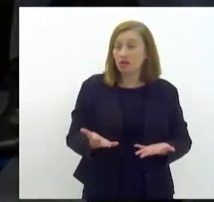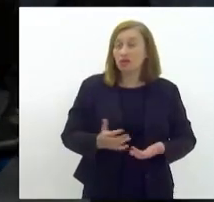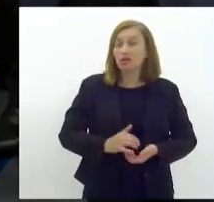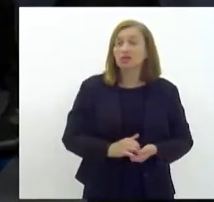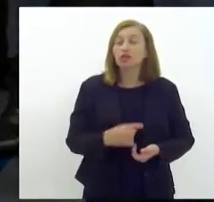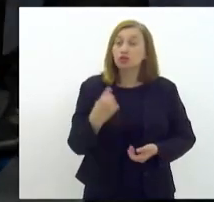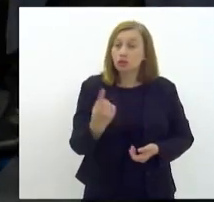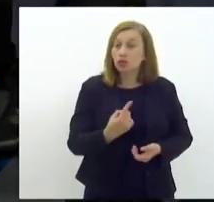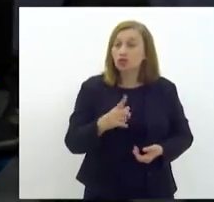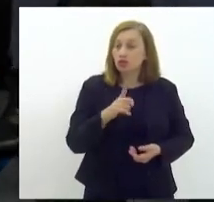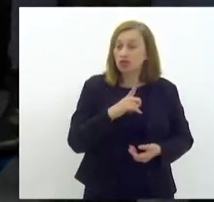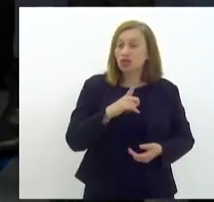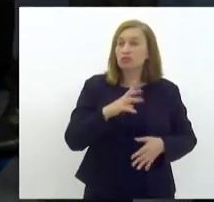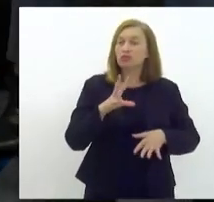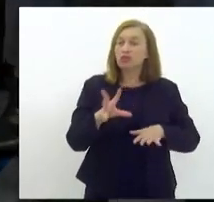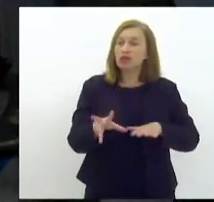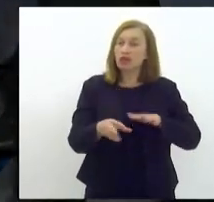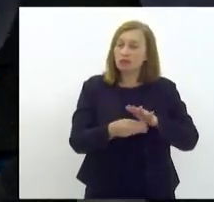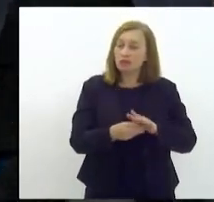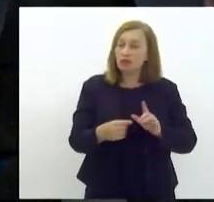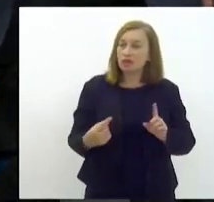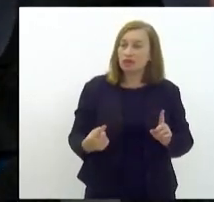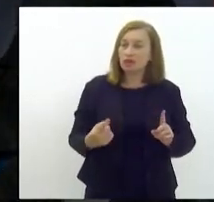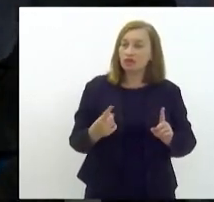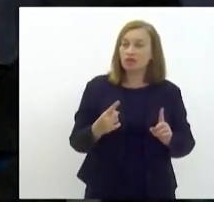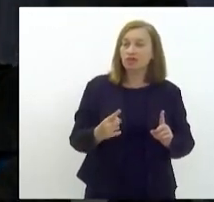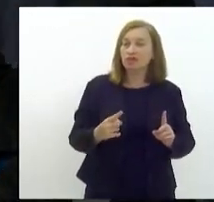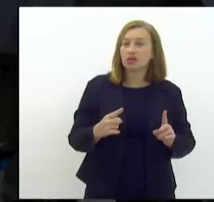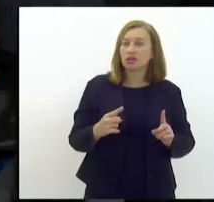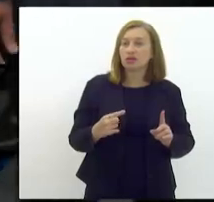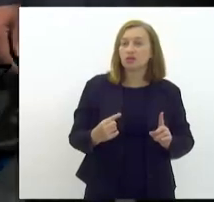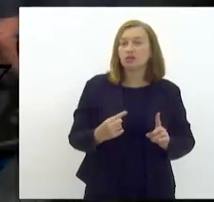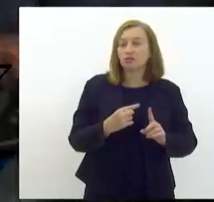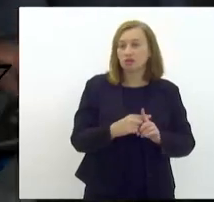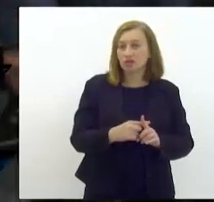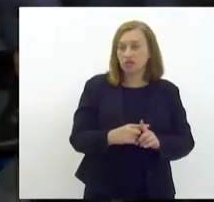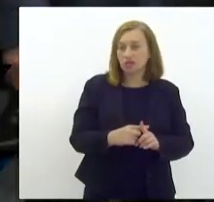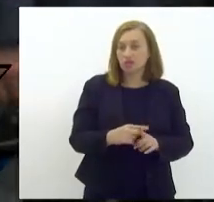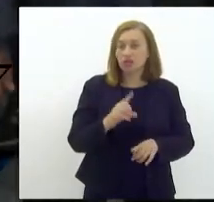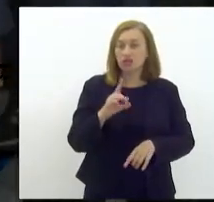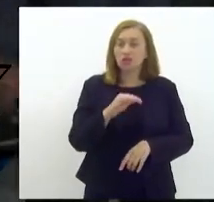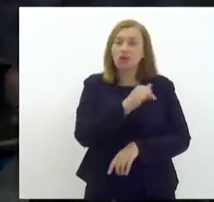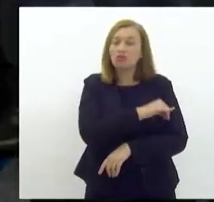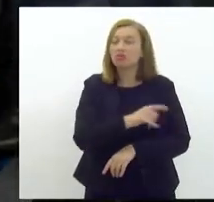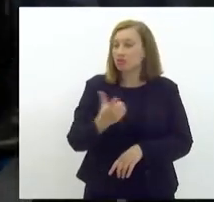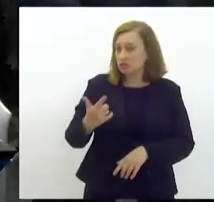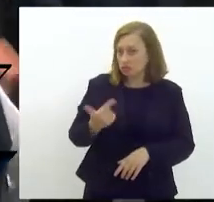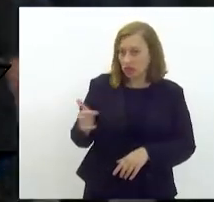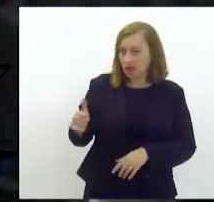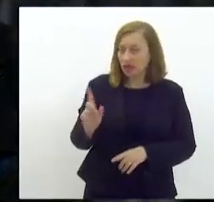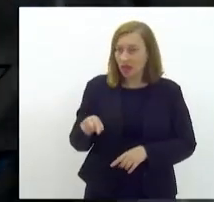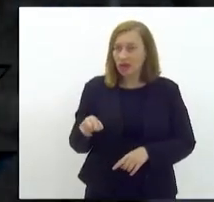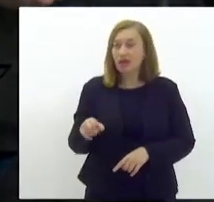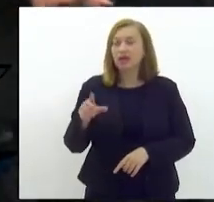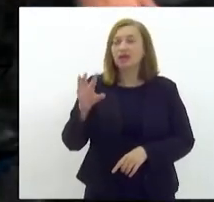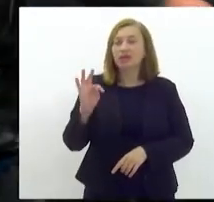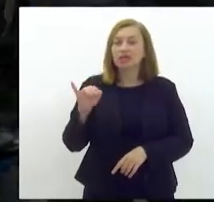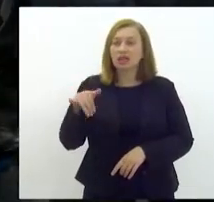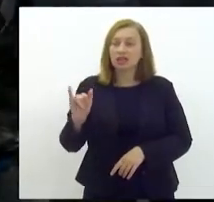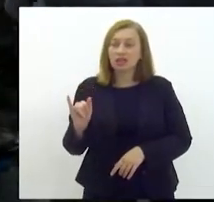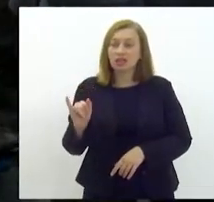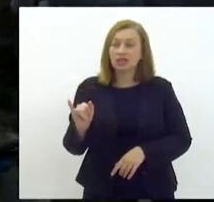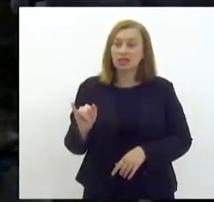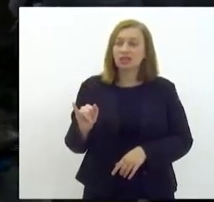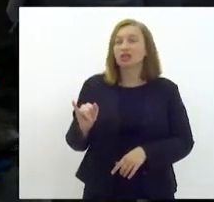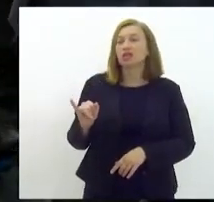nós temos a emendas em positivas tia Ju só Rio será que não tem né então o deputado esta aqui me dando informação só o rio